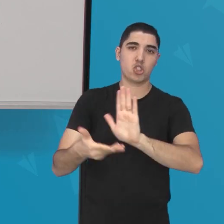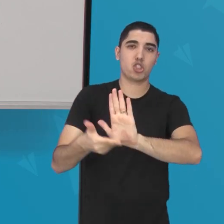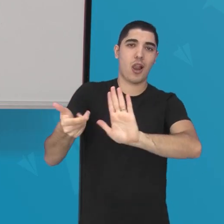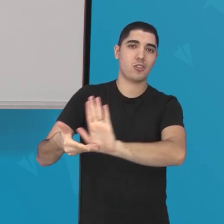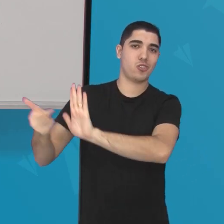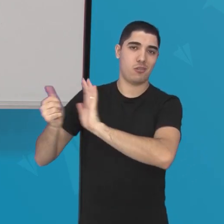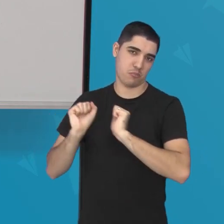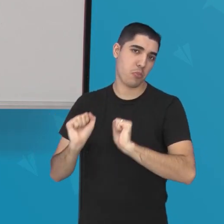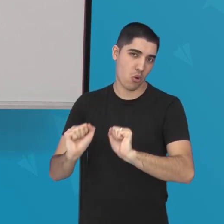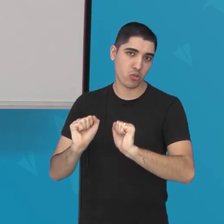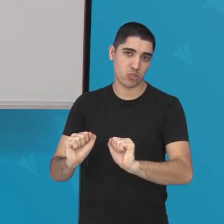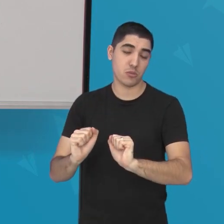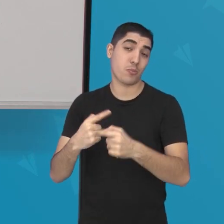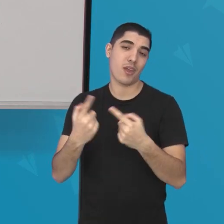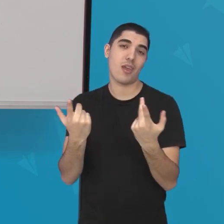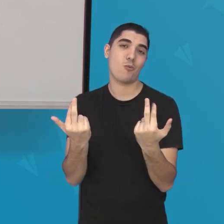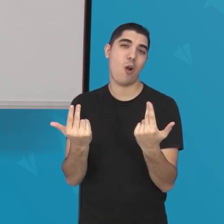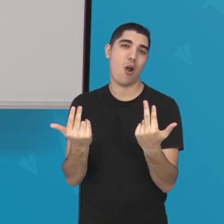Bom,